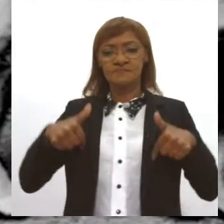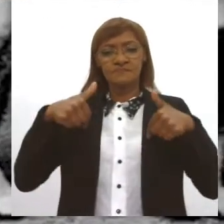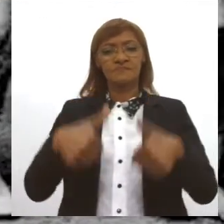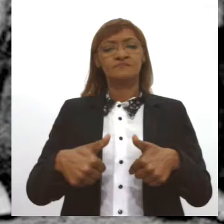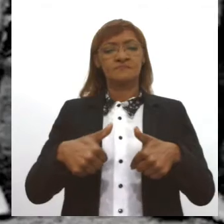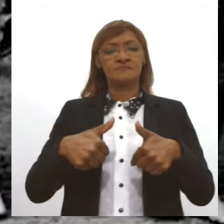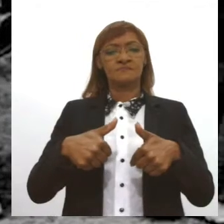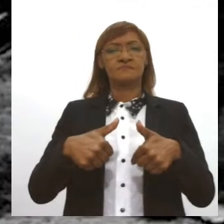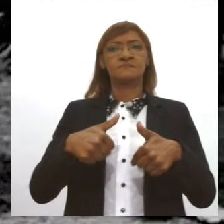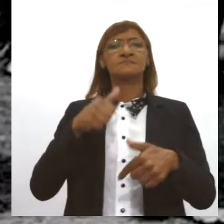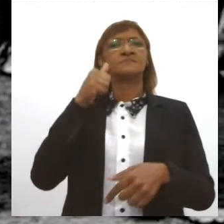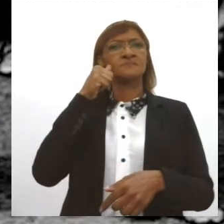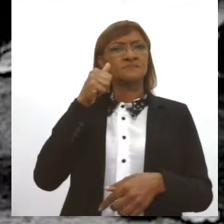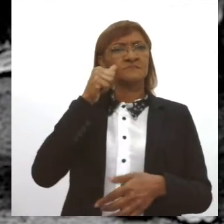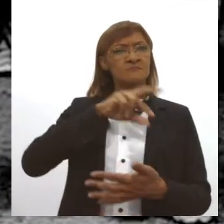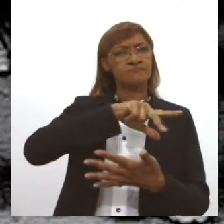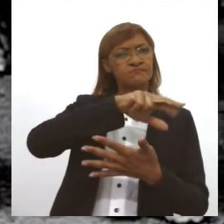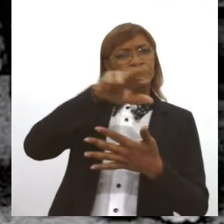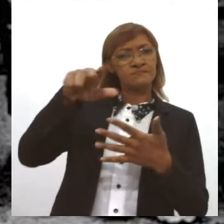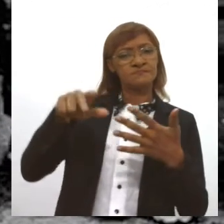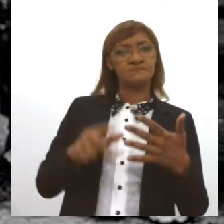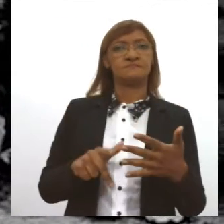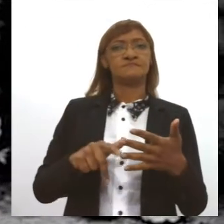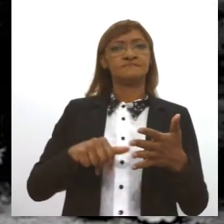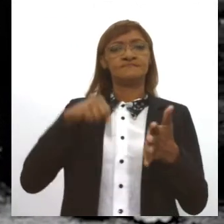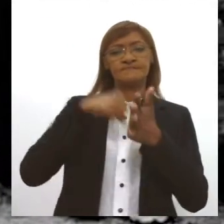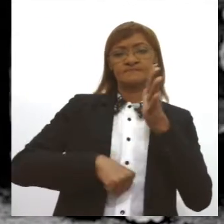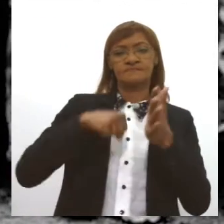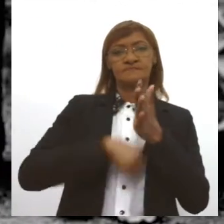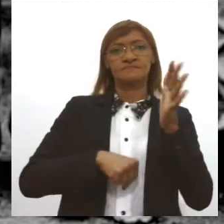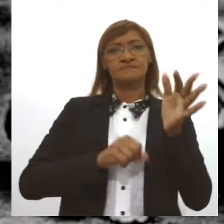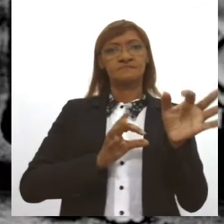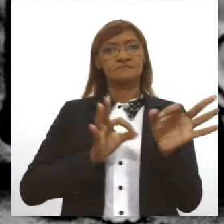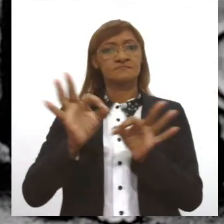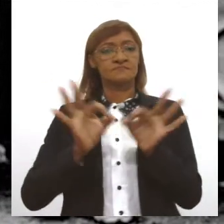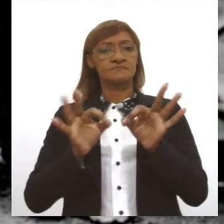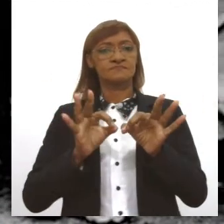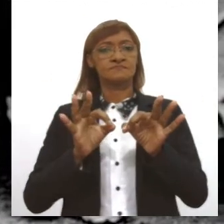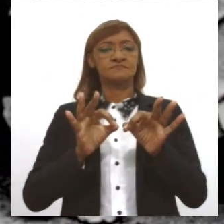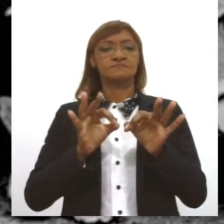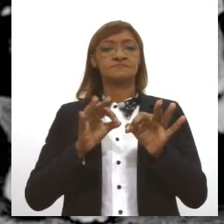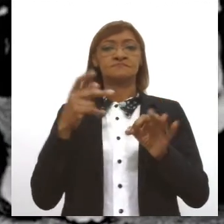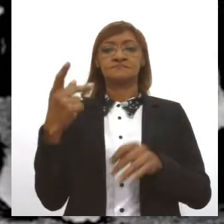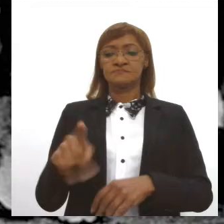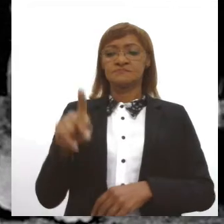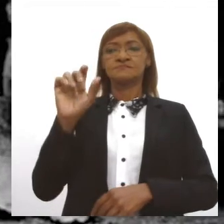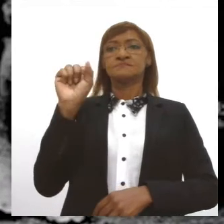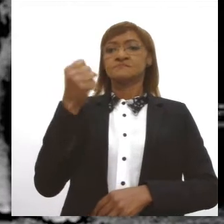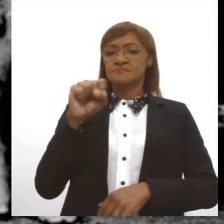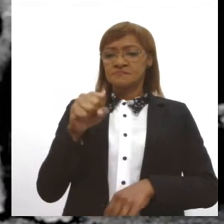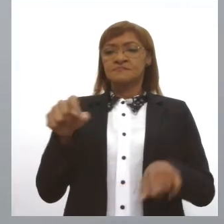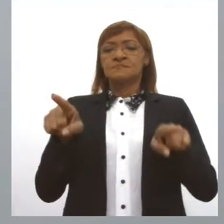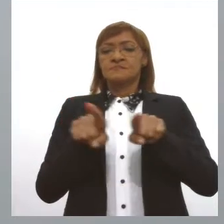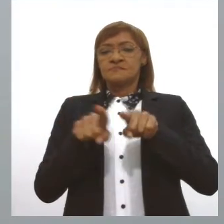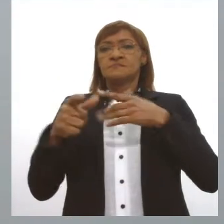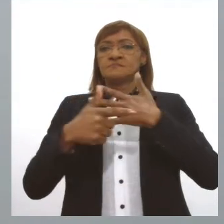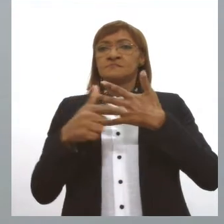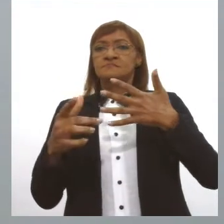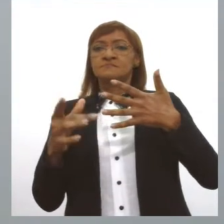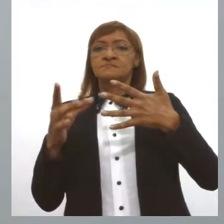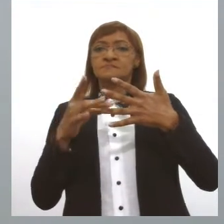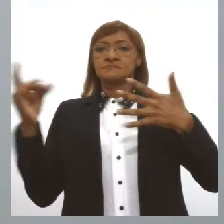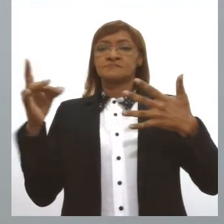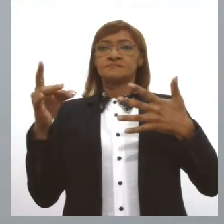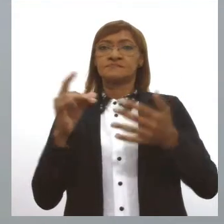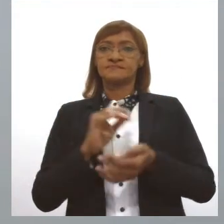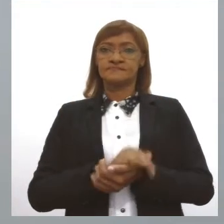muitas mulheres, principalmente de movimentos organizados, em que sergipanas também tiveram papel de destaque. A história